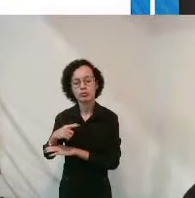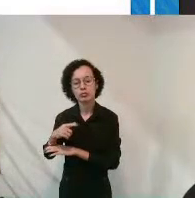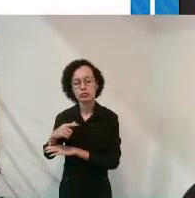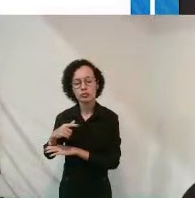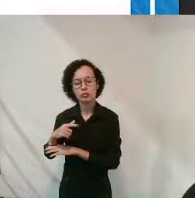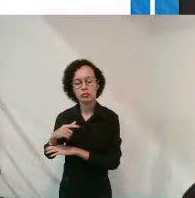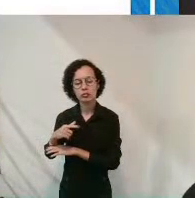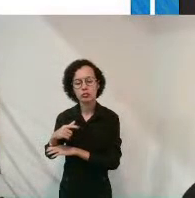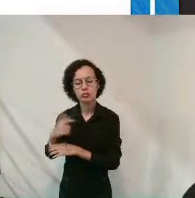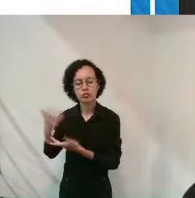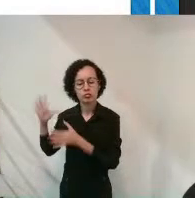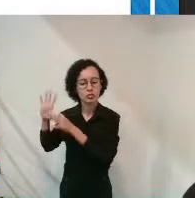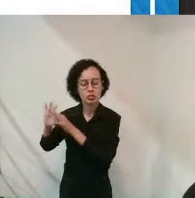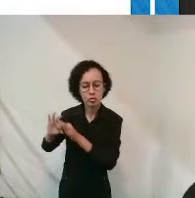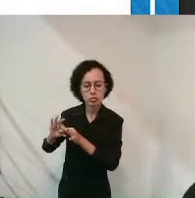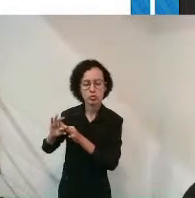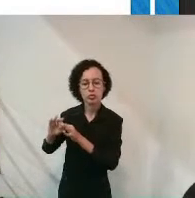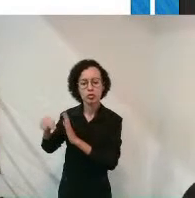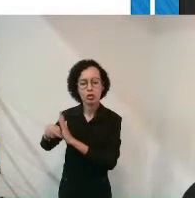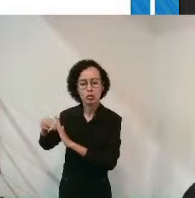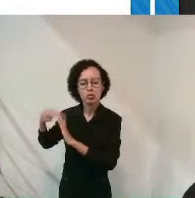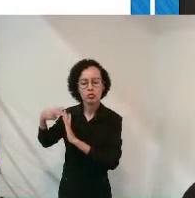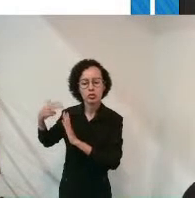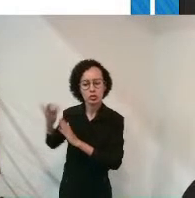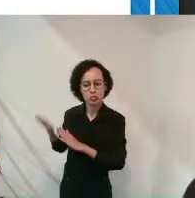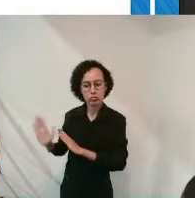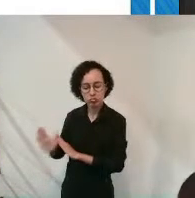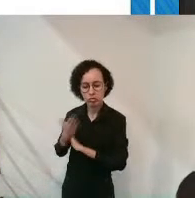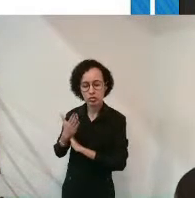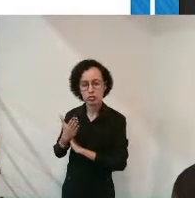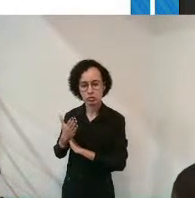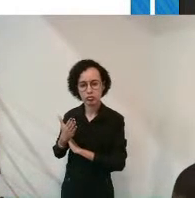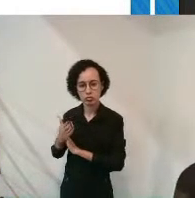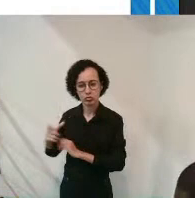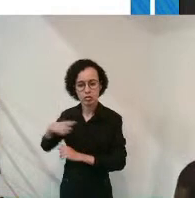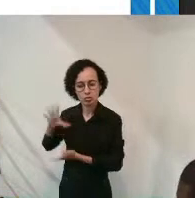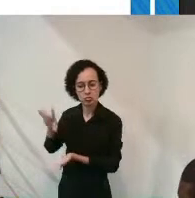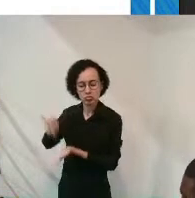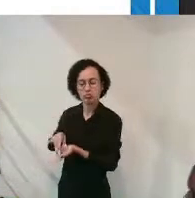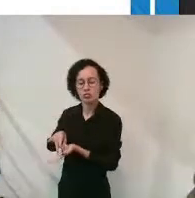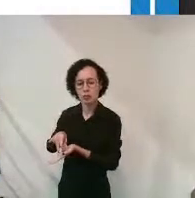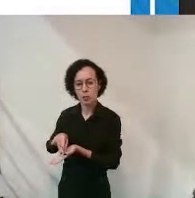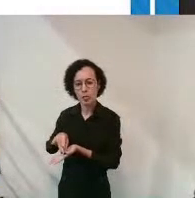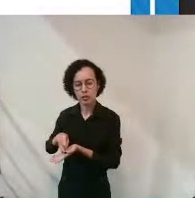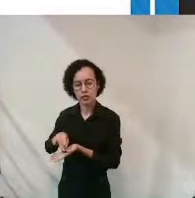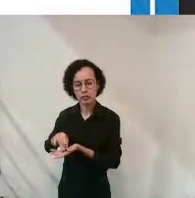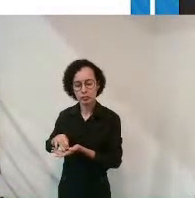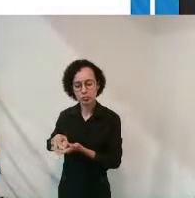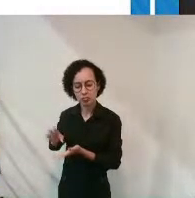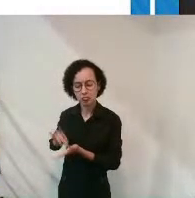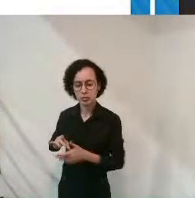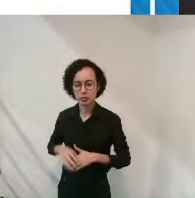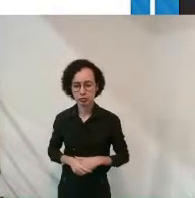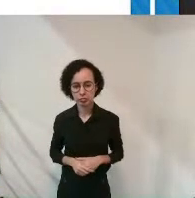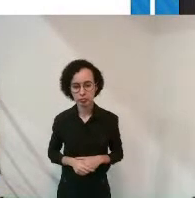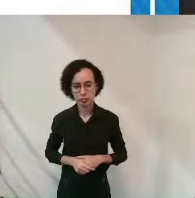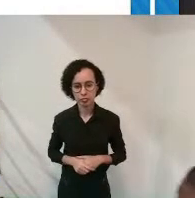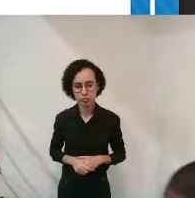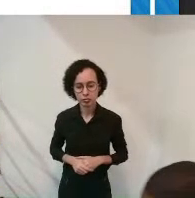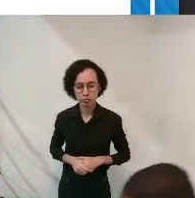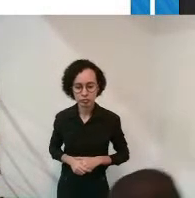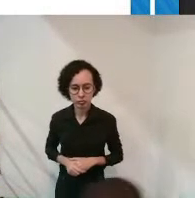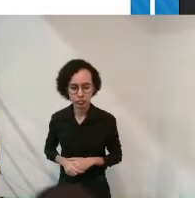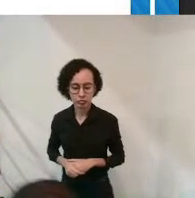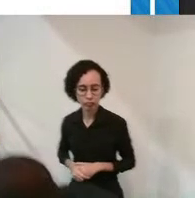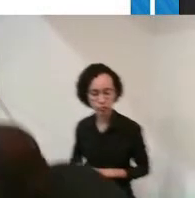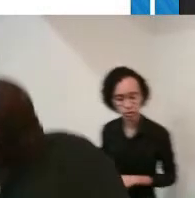contexto normativo extremamente favorável a ter uma realidade exemplar, porque nós